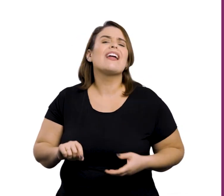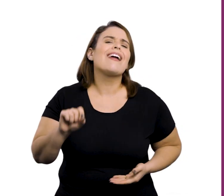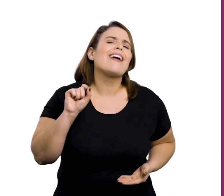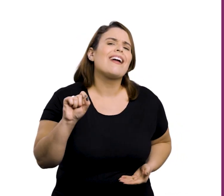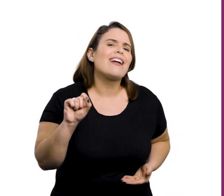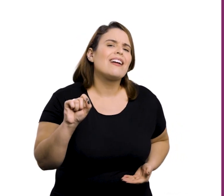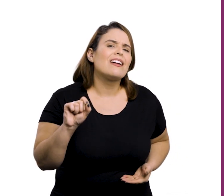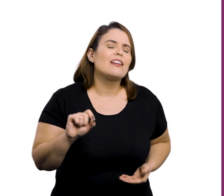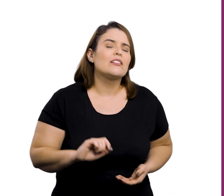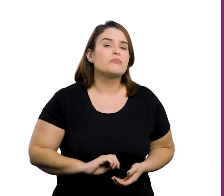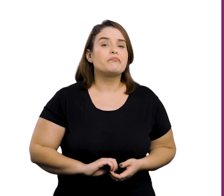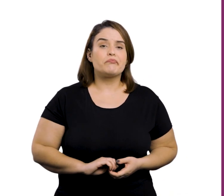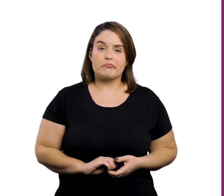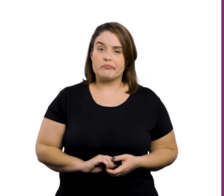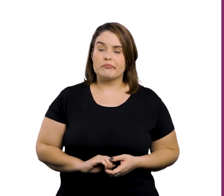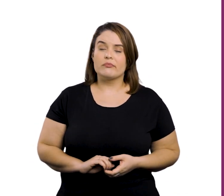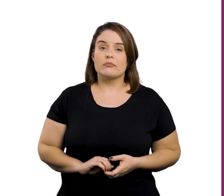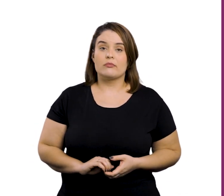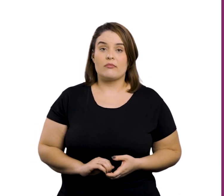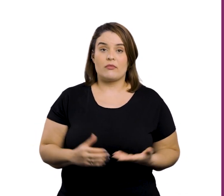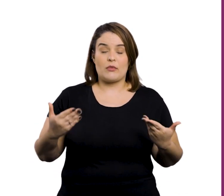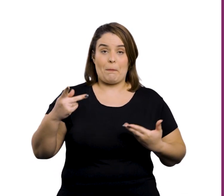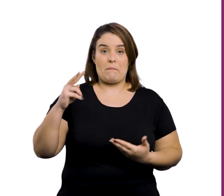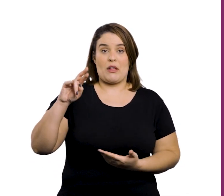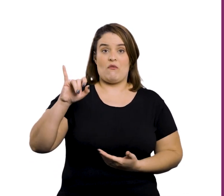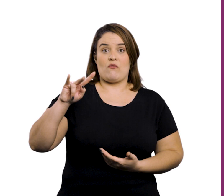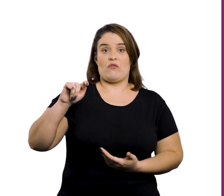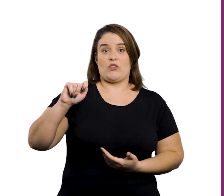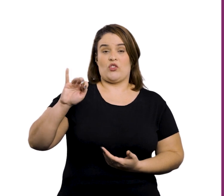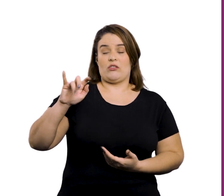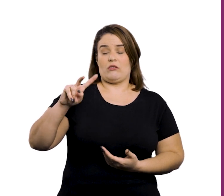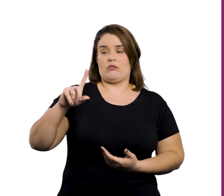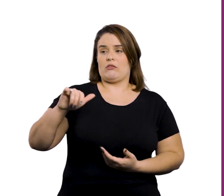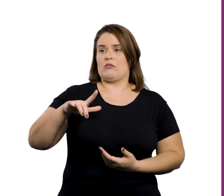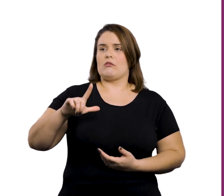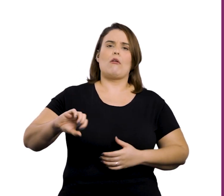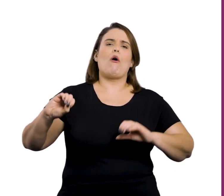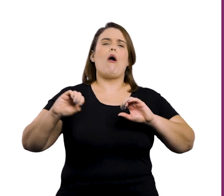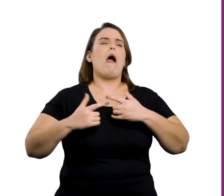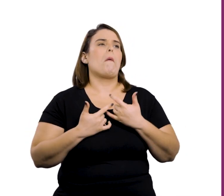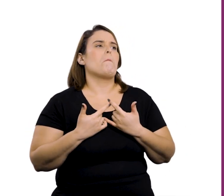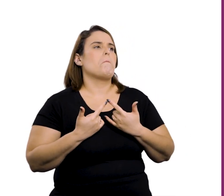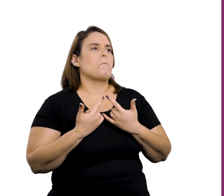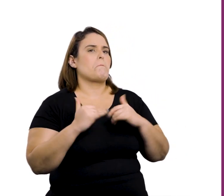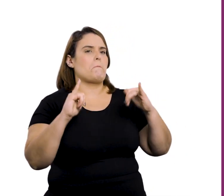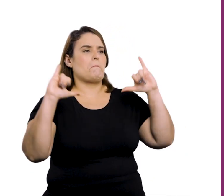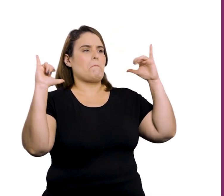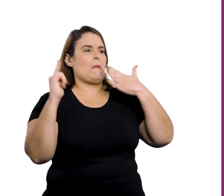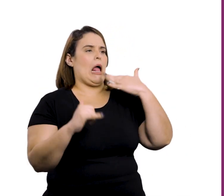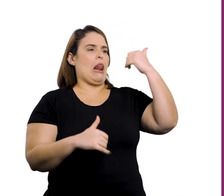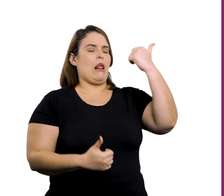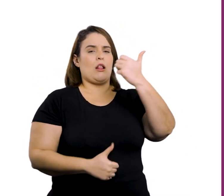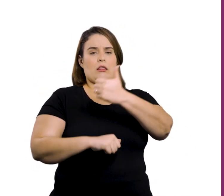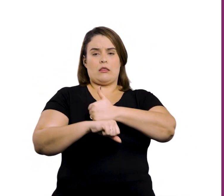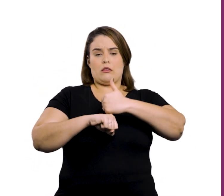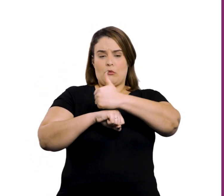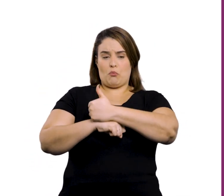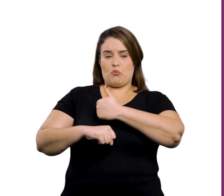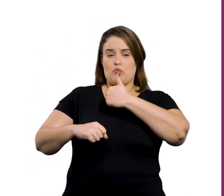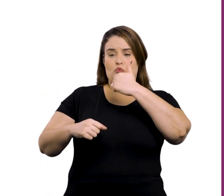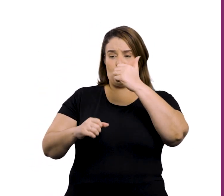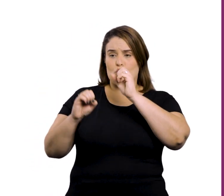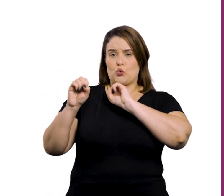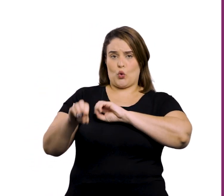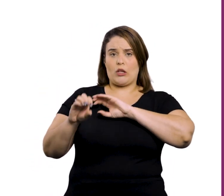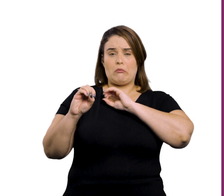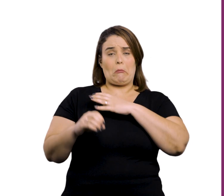para quê? As tendências privatizantes raramente propõem melhorias para as condições de trabalho das e dos profissionais